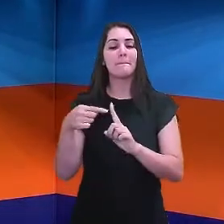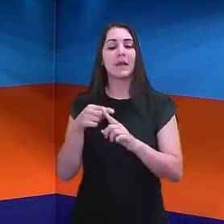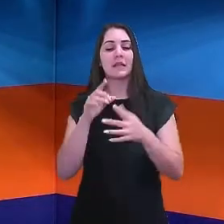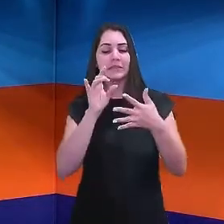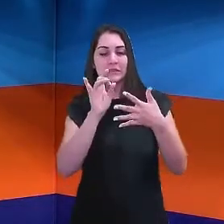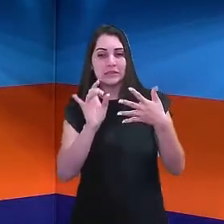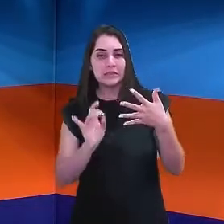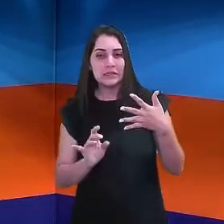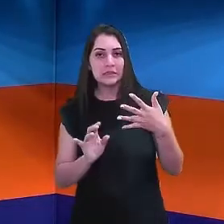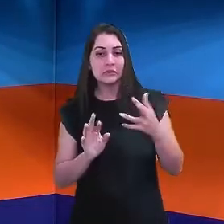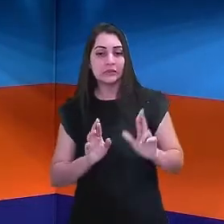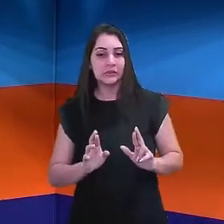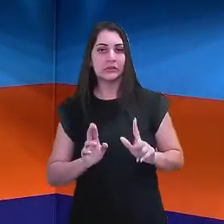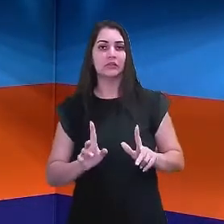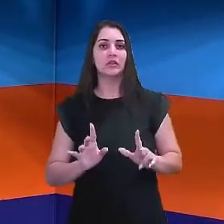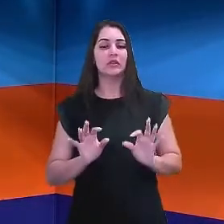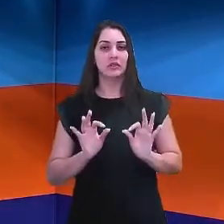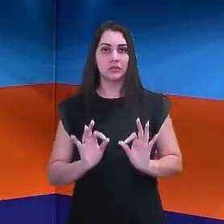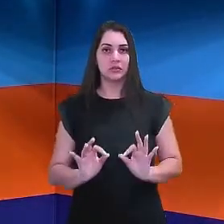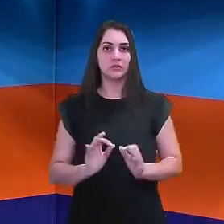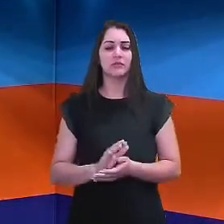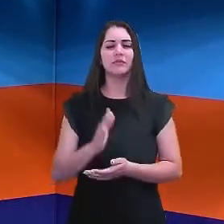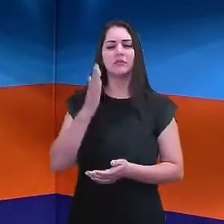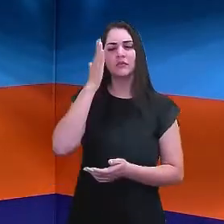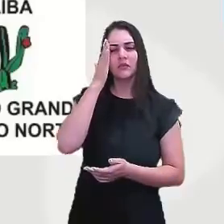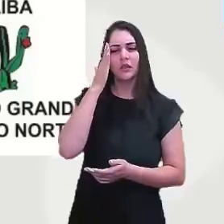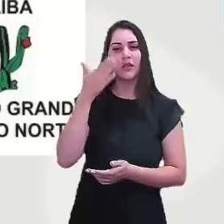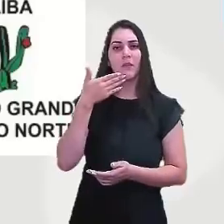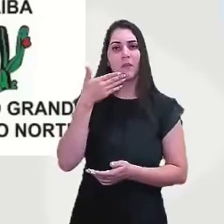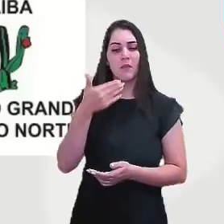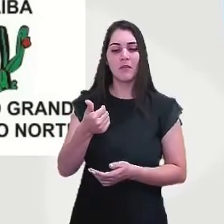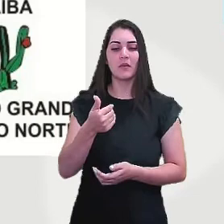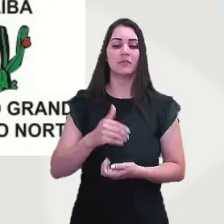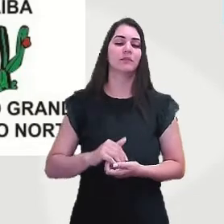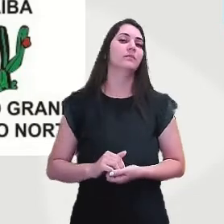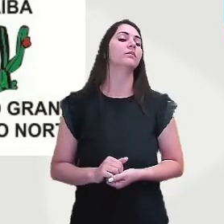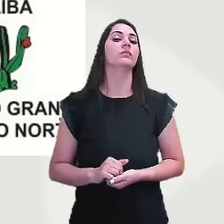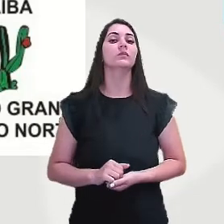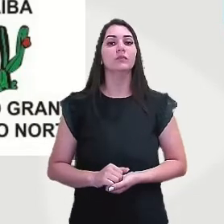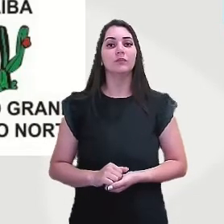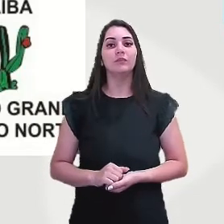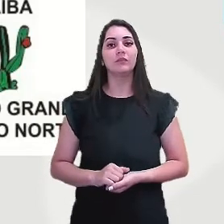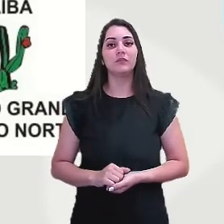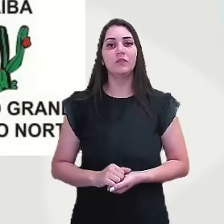modo peculiar. Vamos entender melhor?